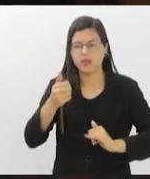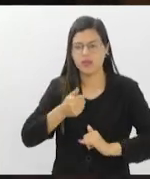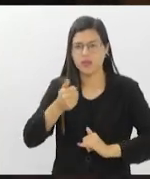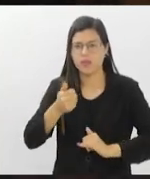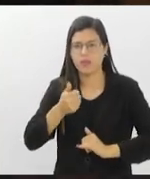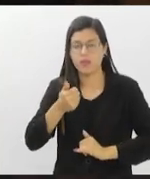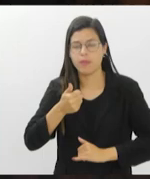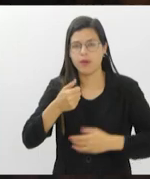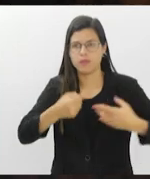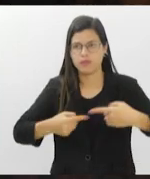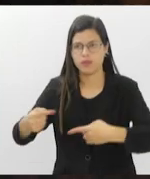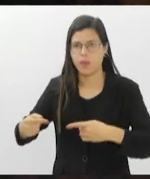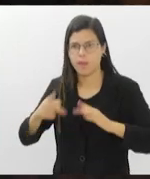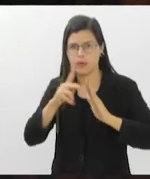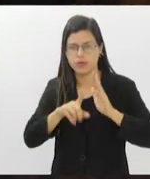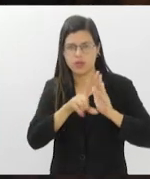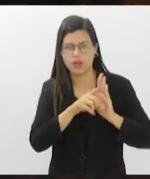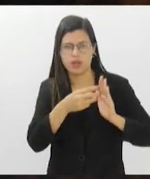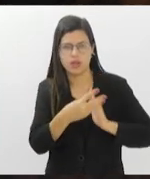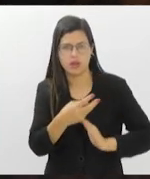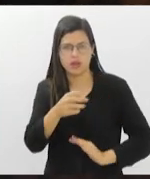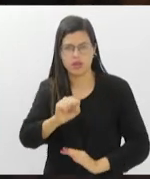discussão, projeto de lei número